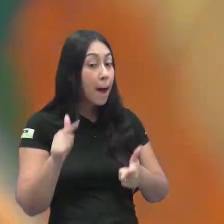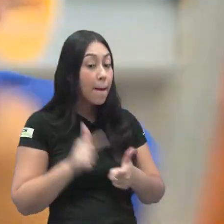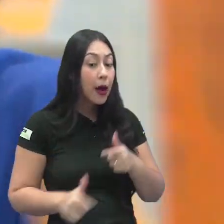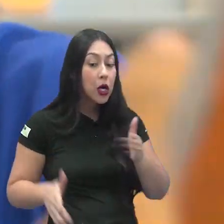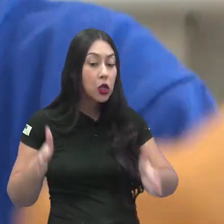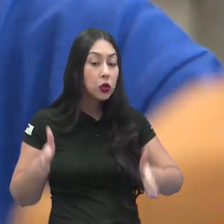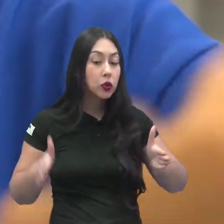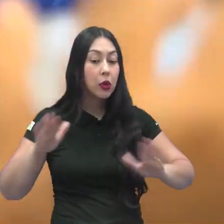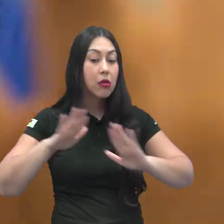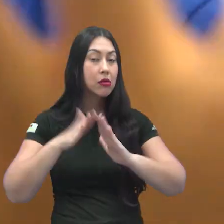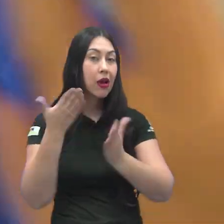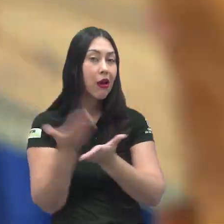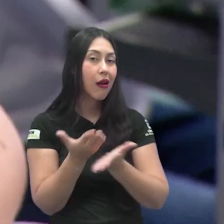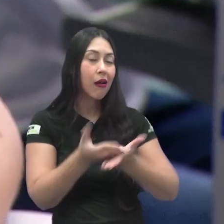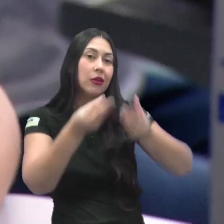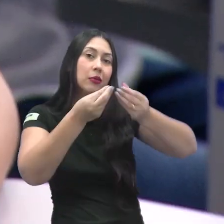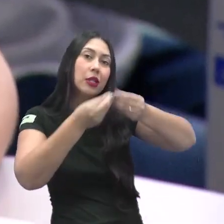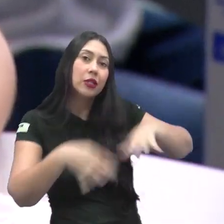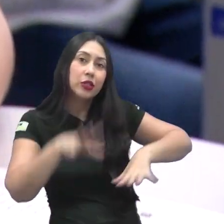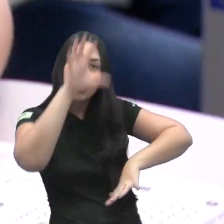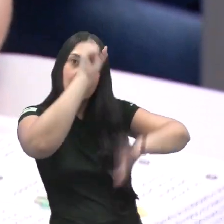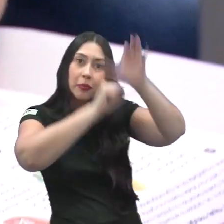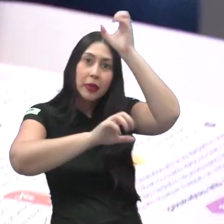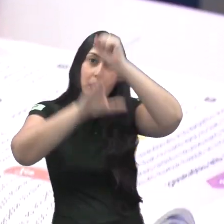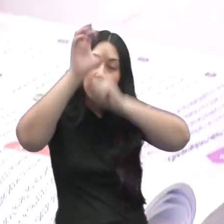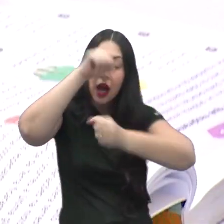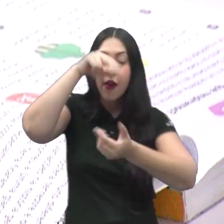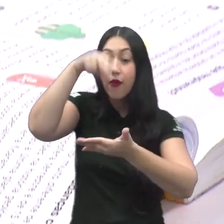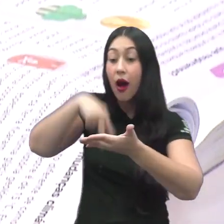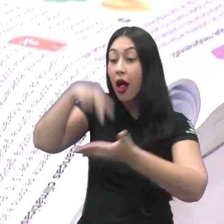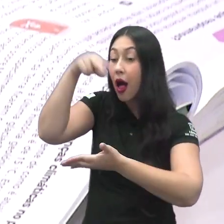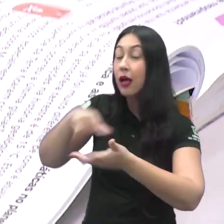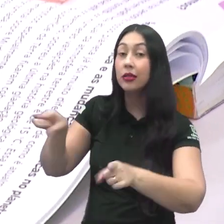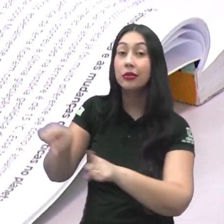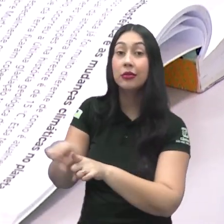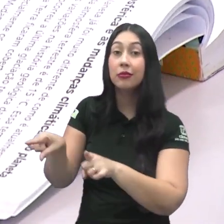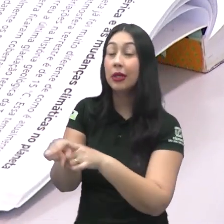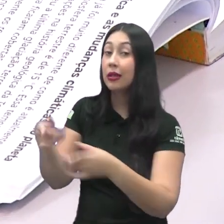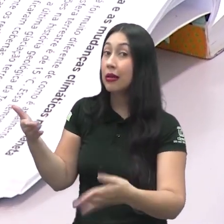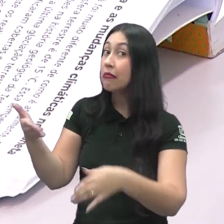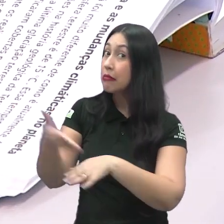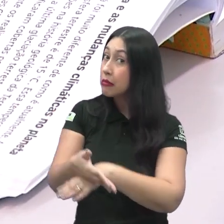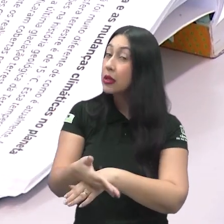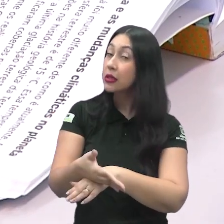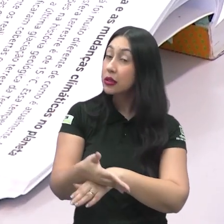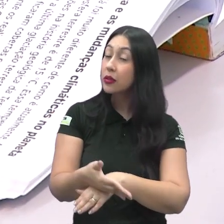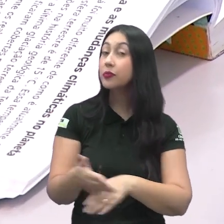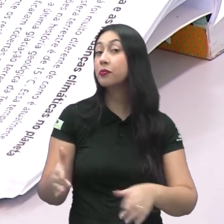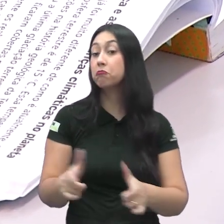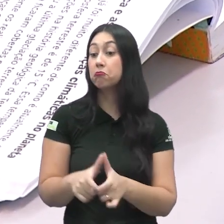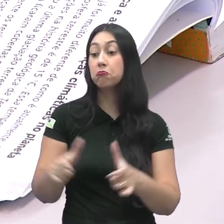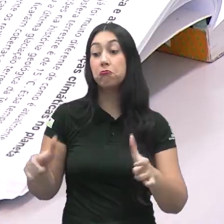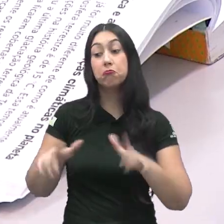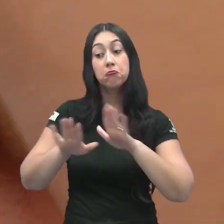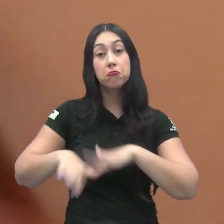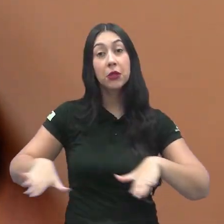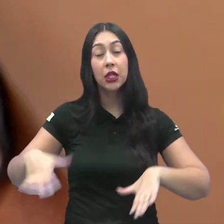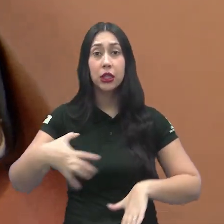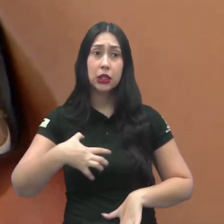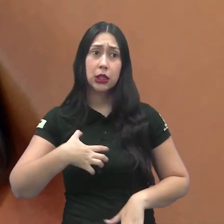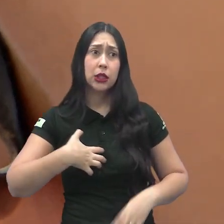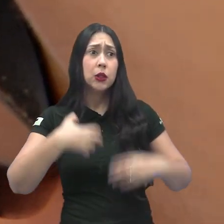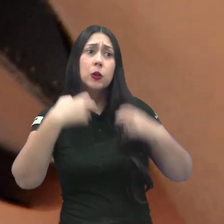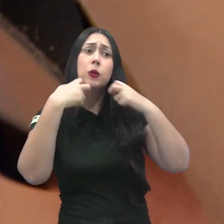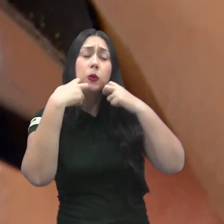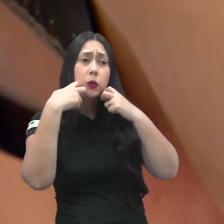Problemas em fase escolar prejudicam a aprendizagem, a leitura e até a participação nas atividades.